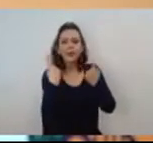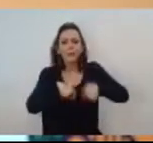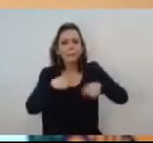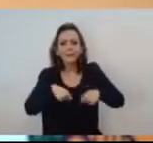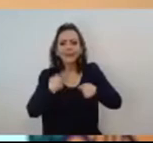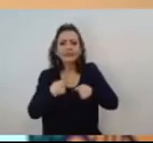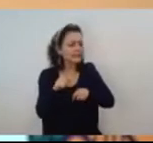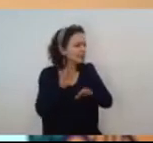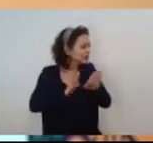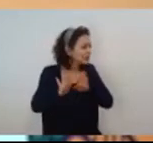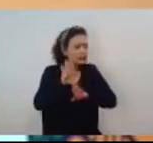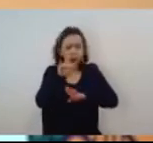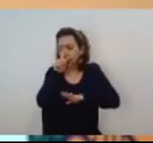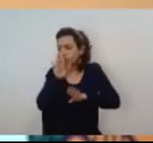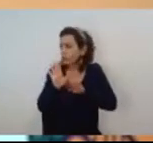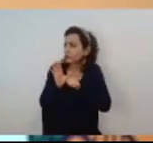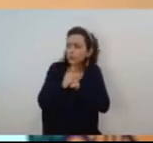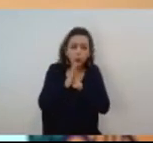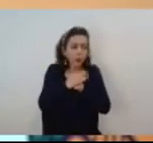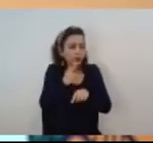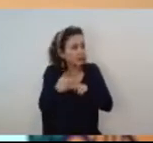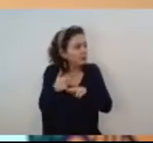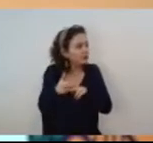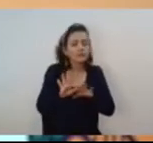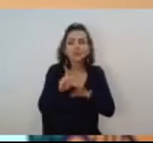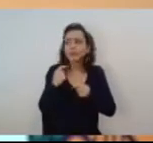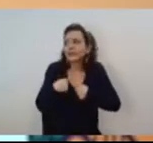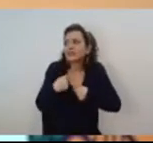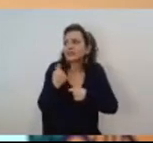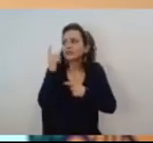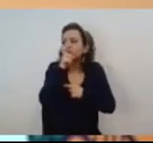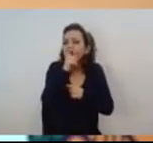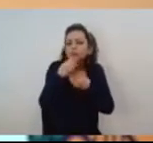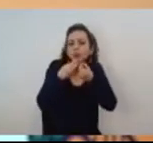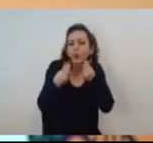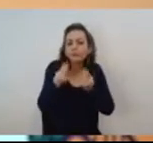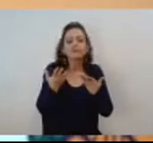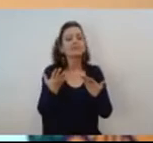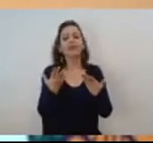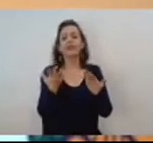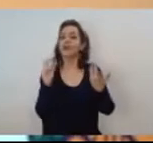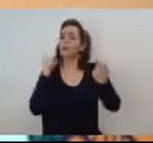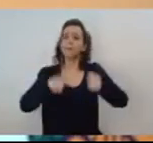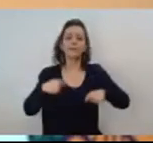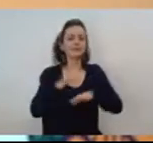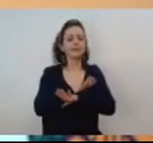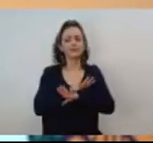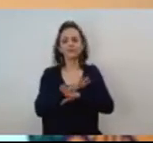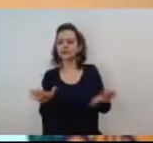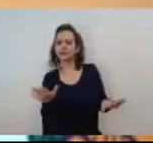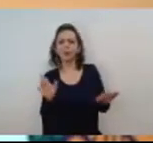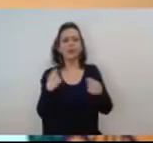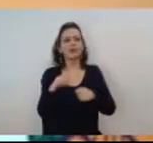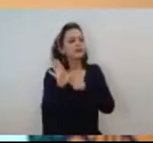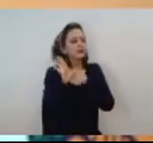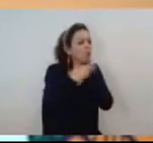forma que é esse armário porque eu não preciso ficar pensando em mentira eu não preciso ficar não preciso ficar me omitindo né